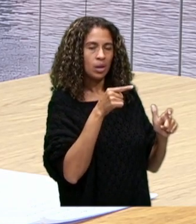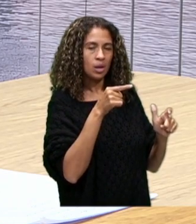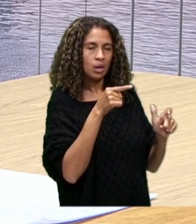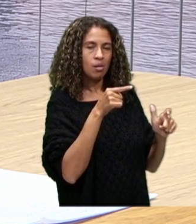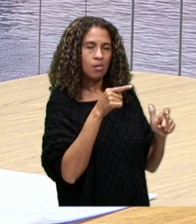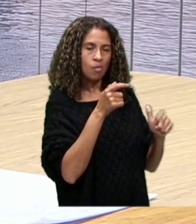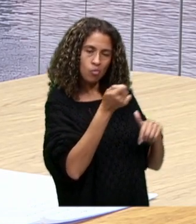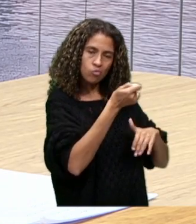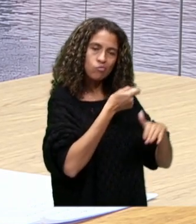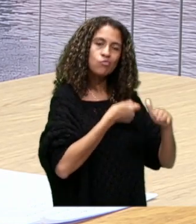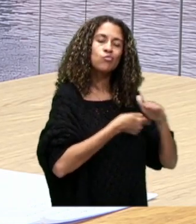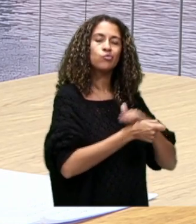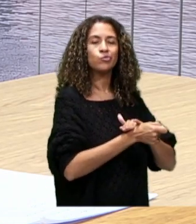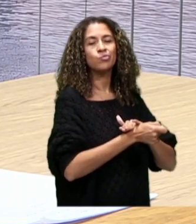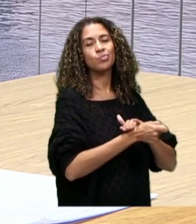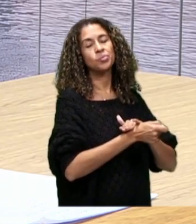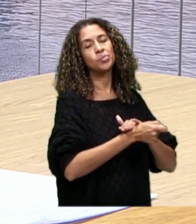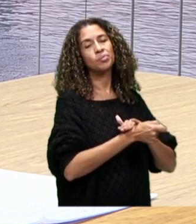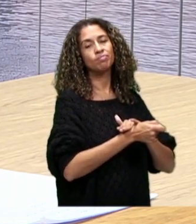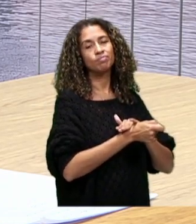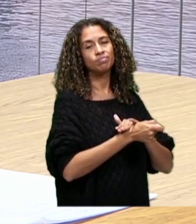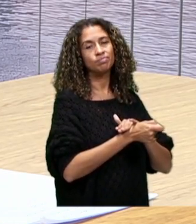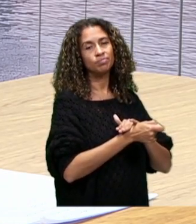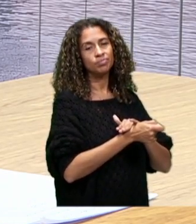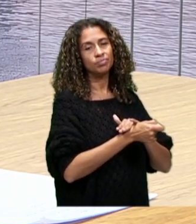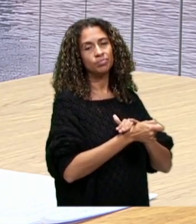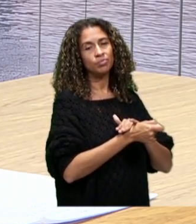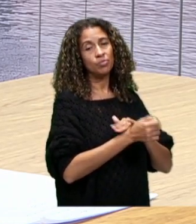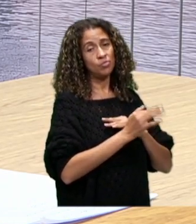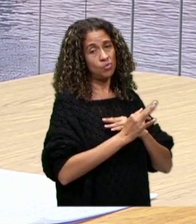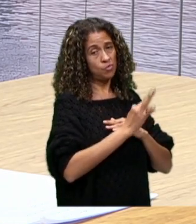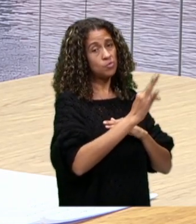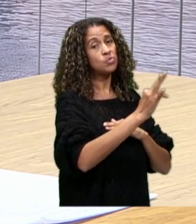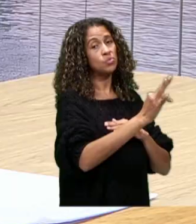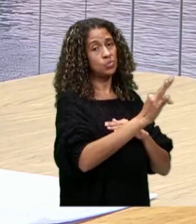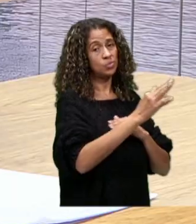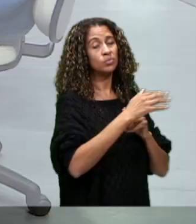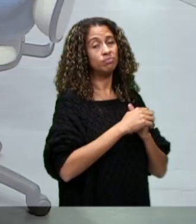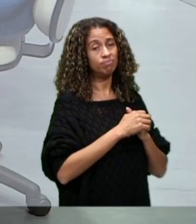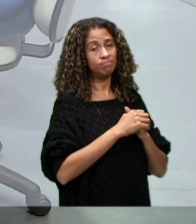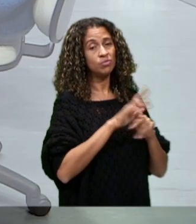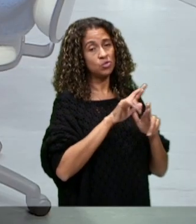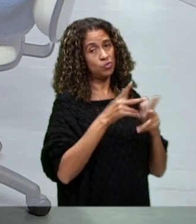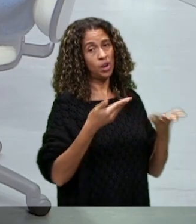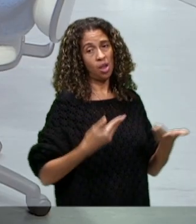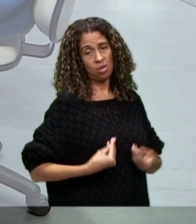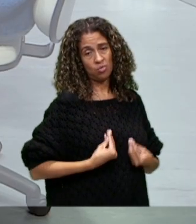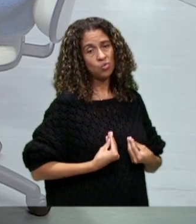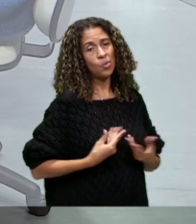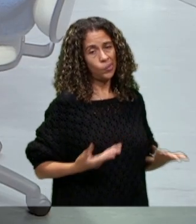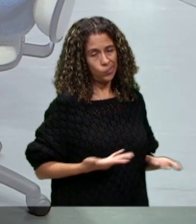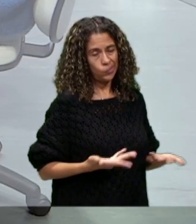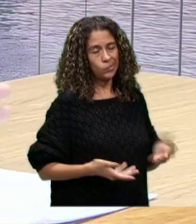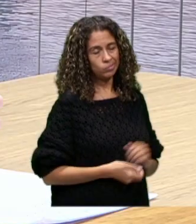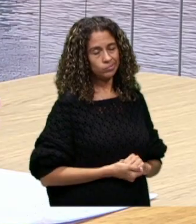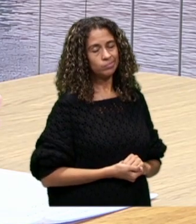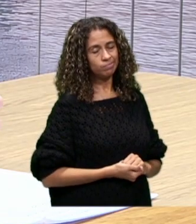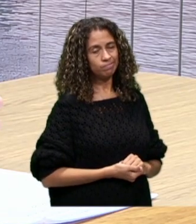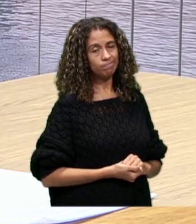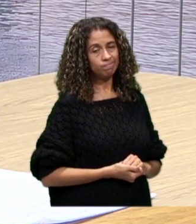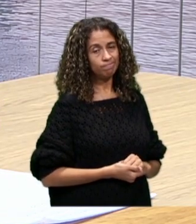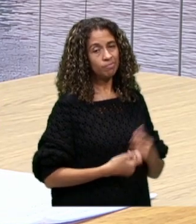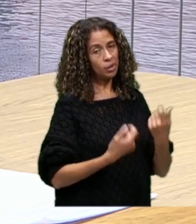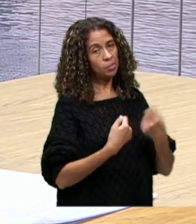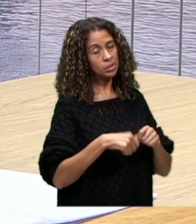uma boa aposta num futuro, quem sabe, diferente desse que aí está. Mas precisa